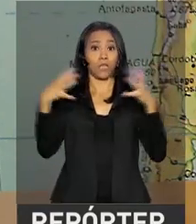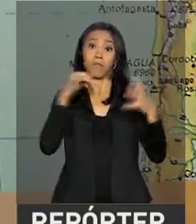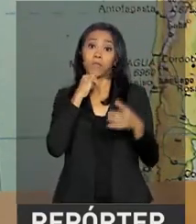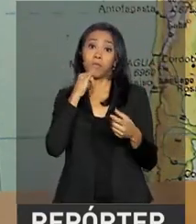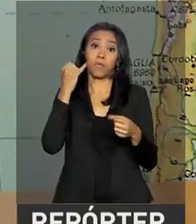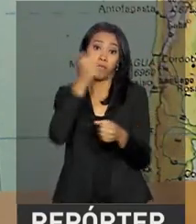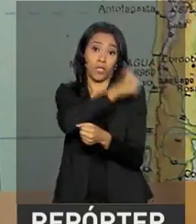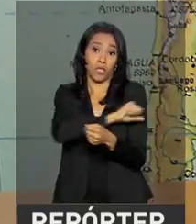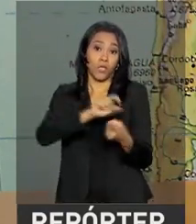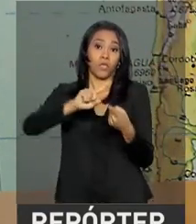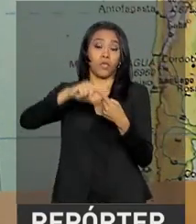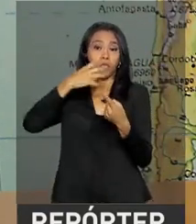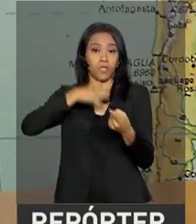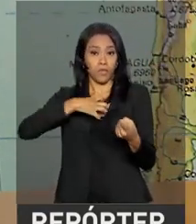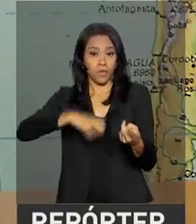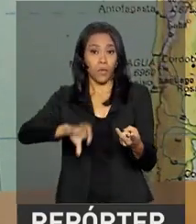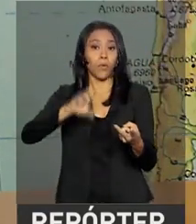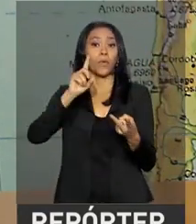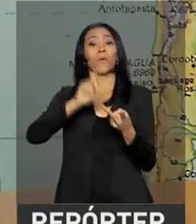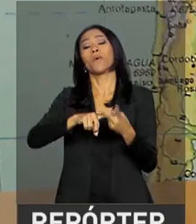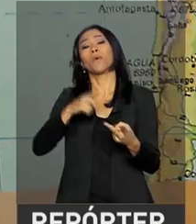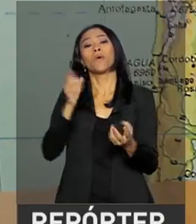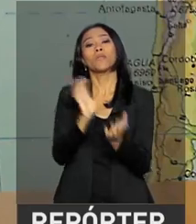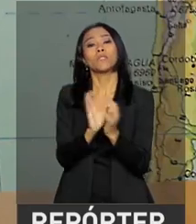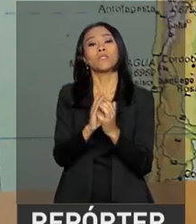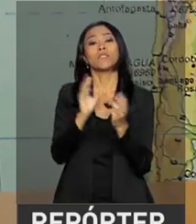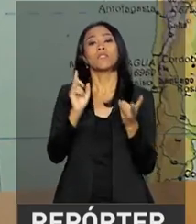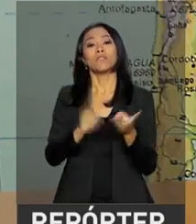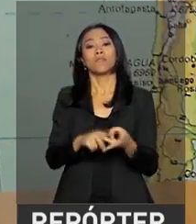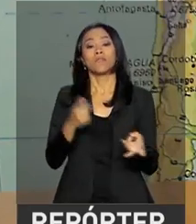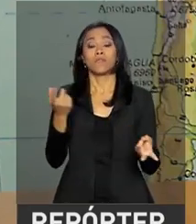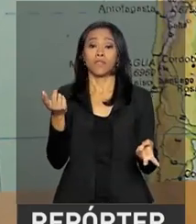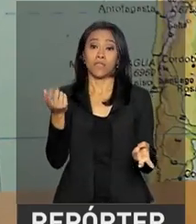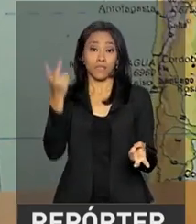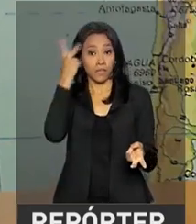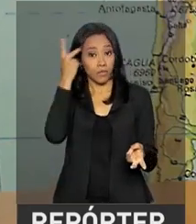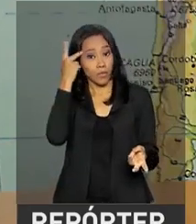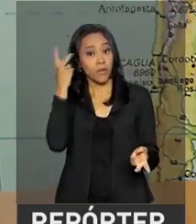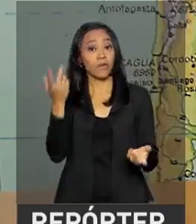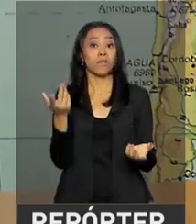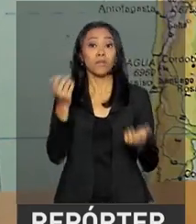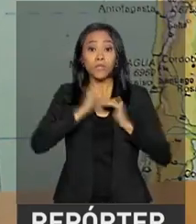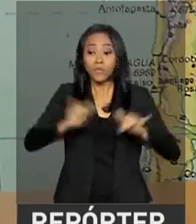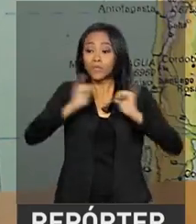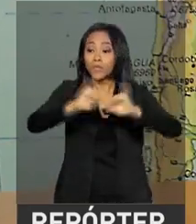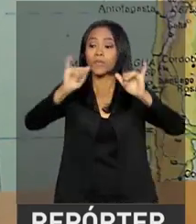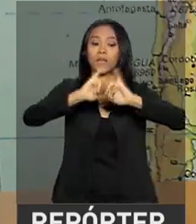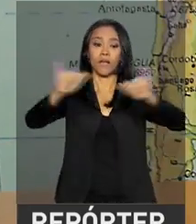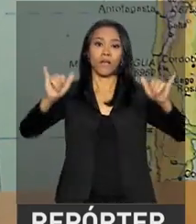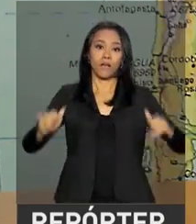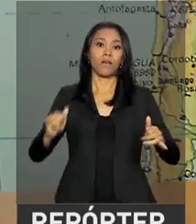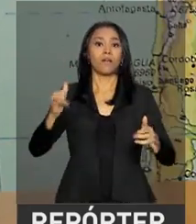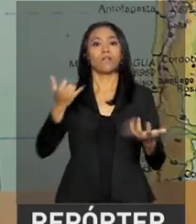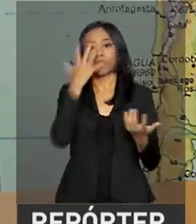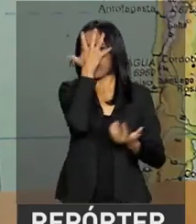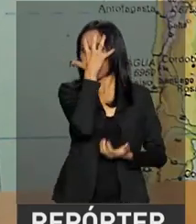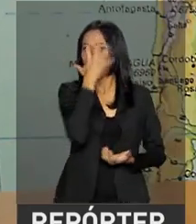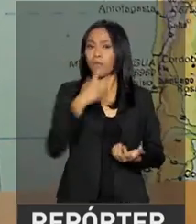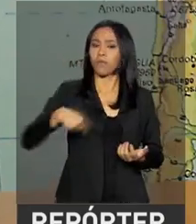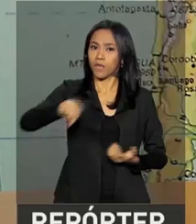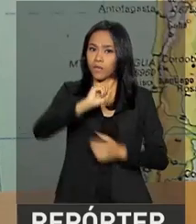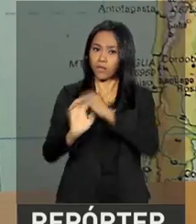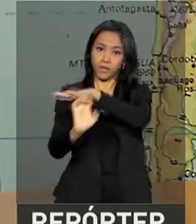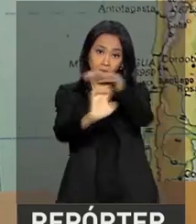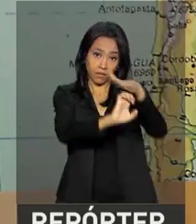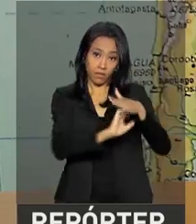salvador recife olinda belo horizonte são paulo divulgando o carnaval para que as agências de viagem para que as